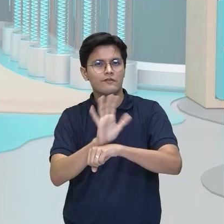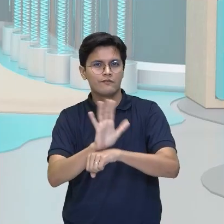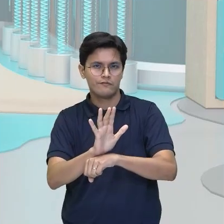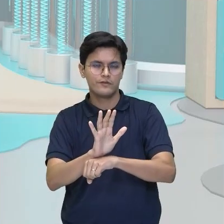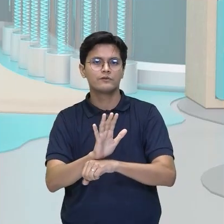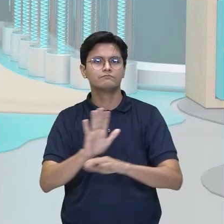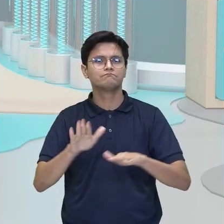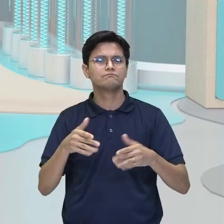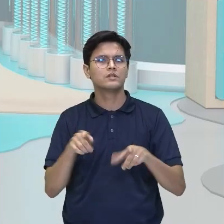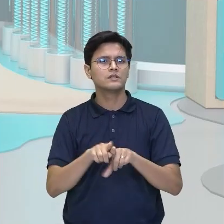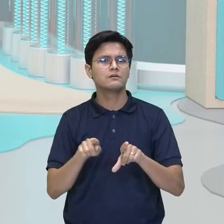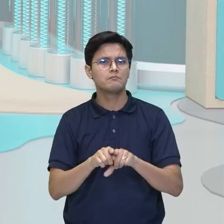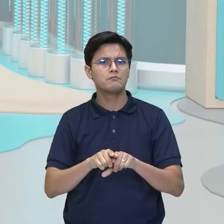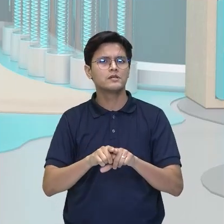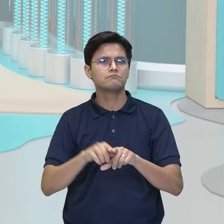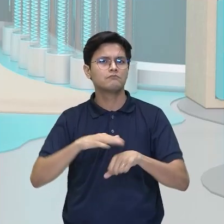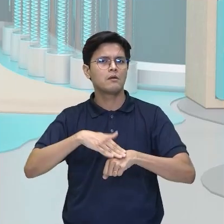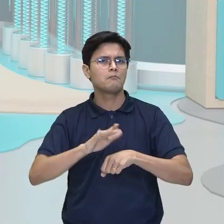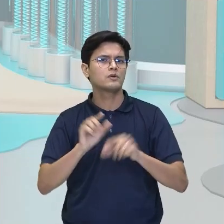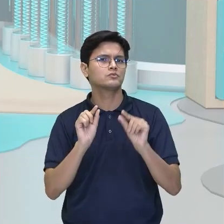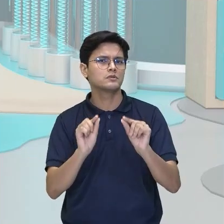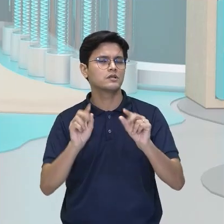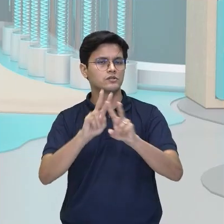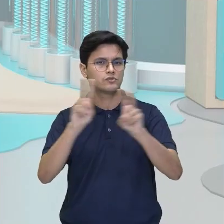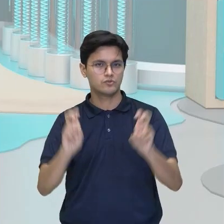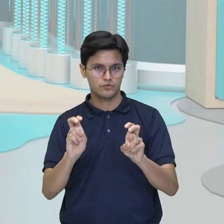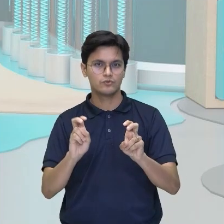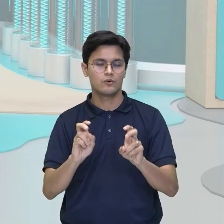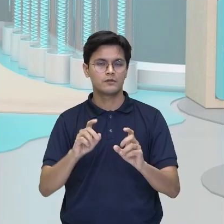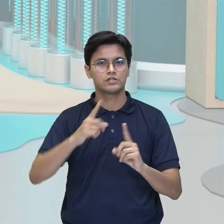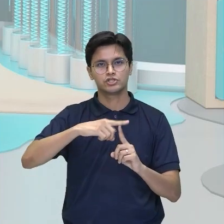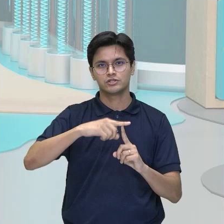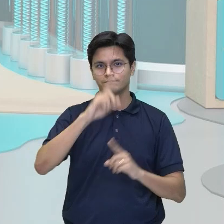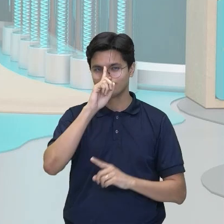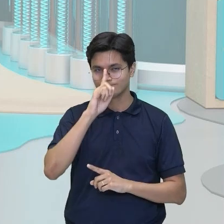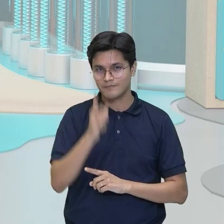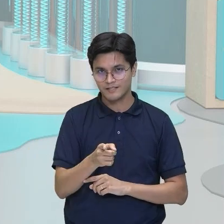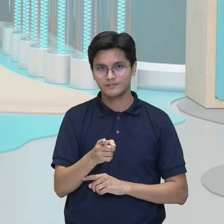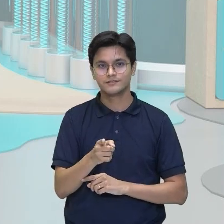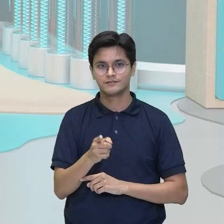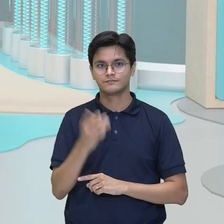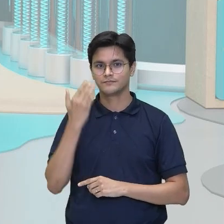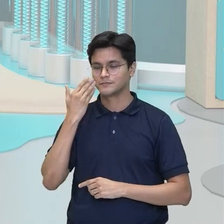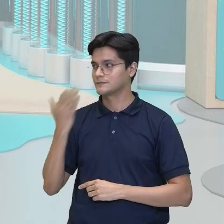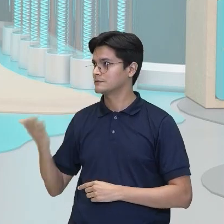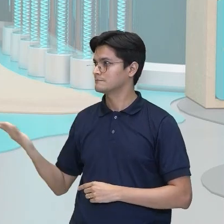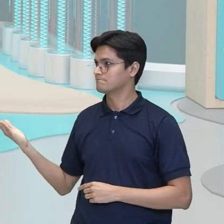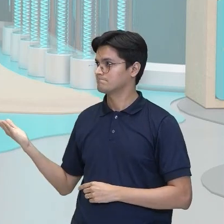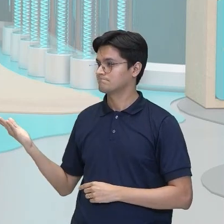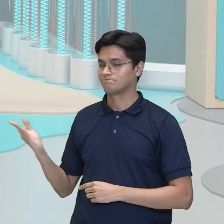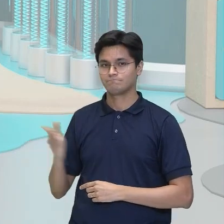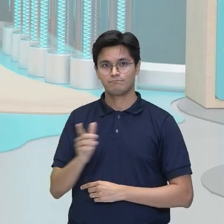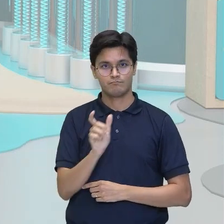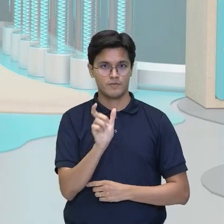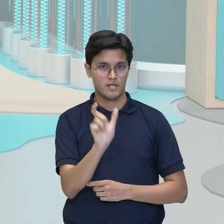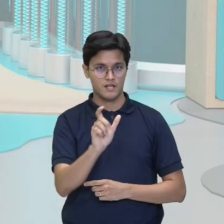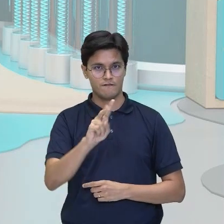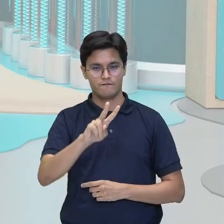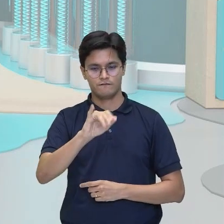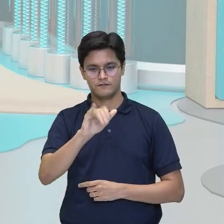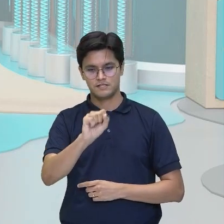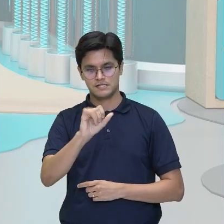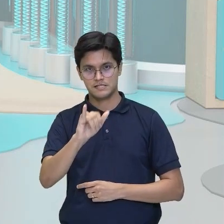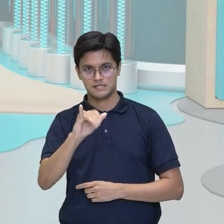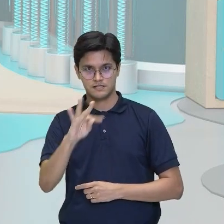os imperativos? Vamos ver. Tá aqui ele destacado, né? Visit. Visit é o